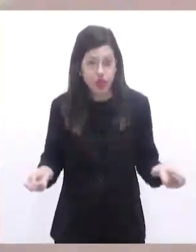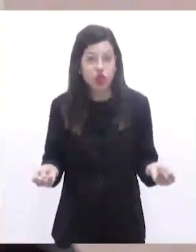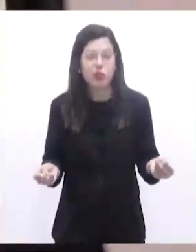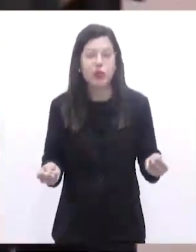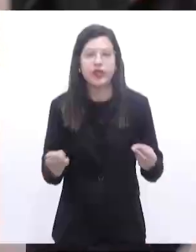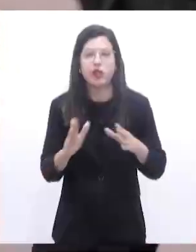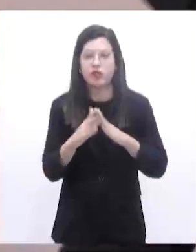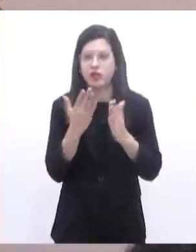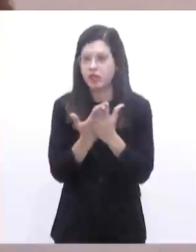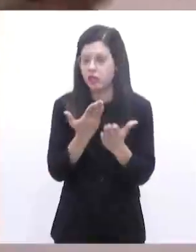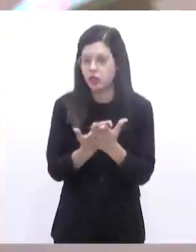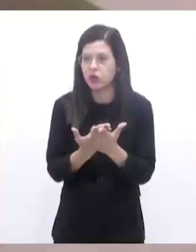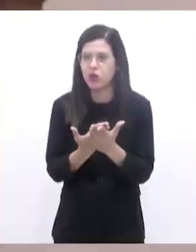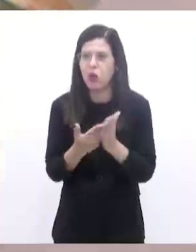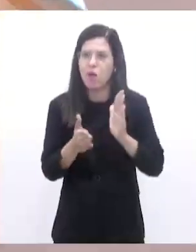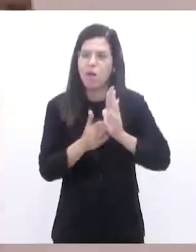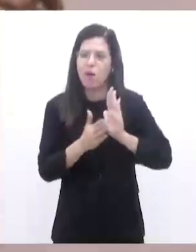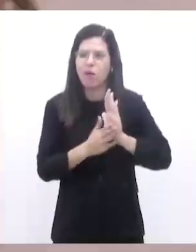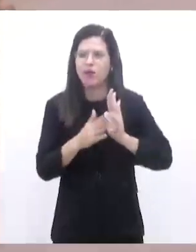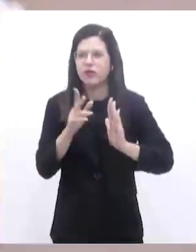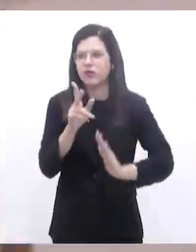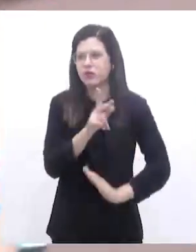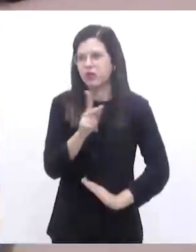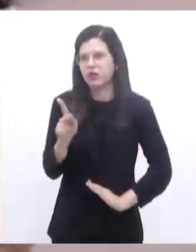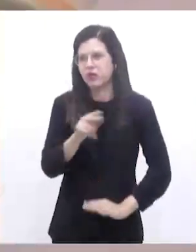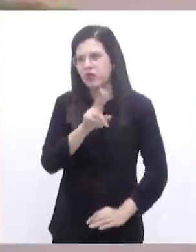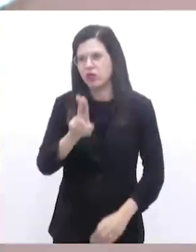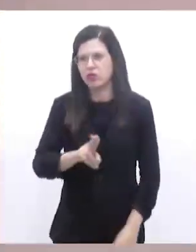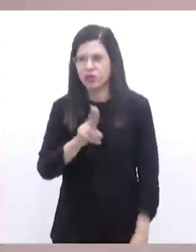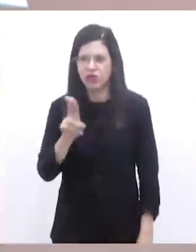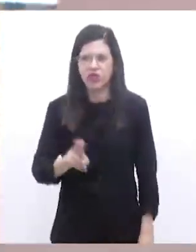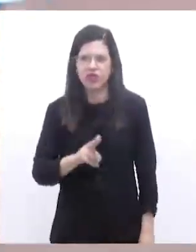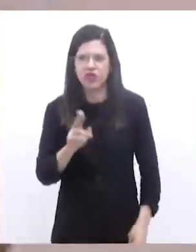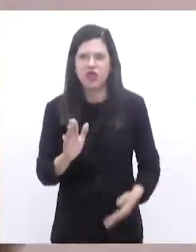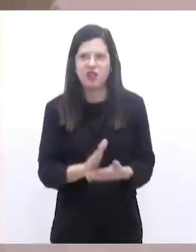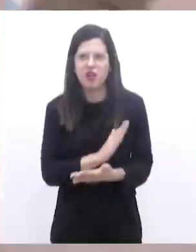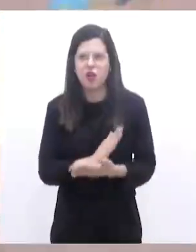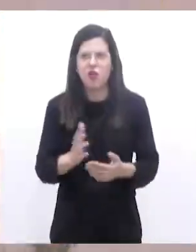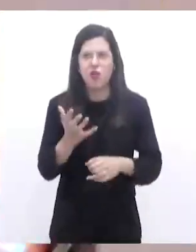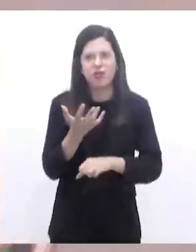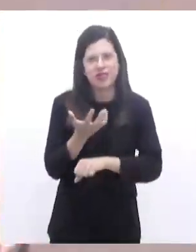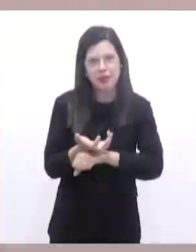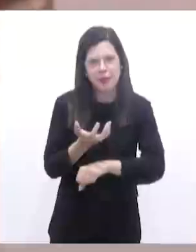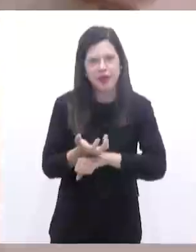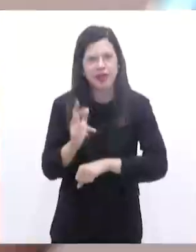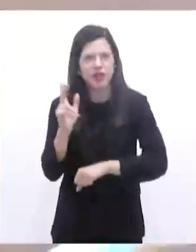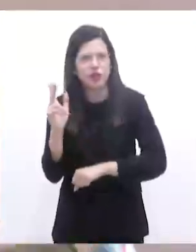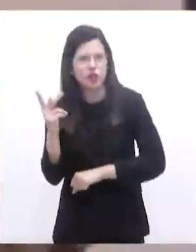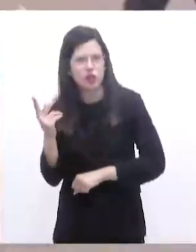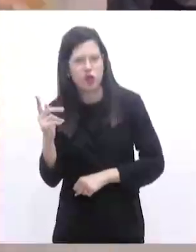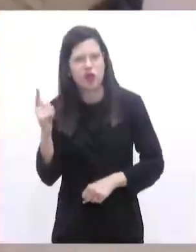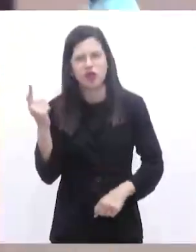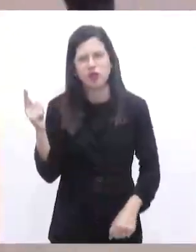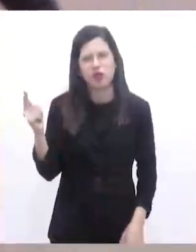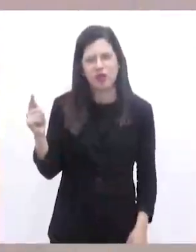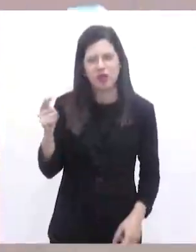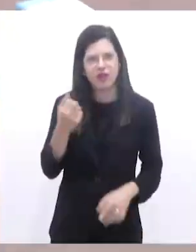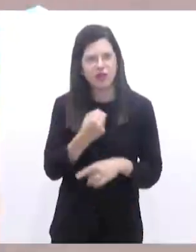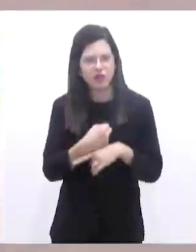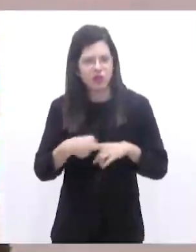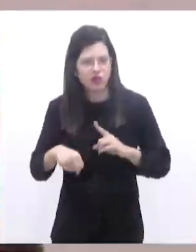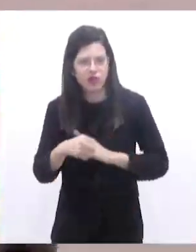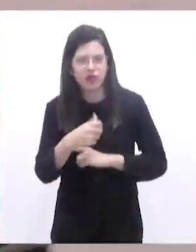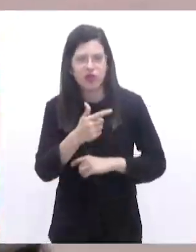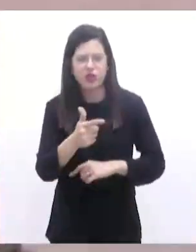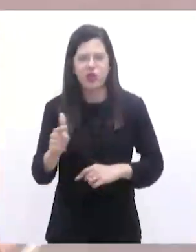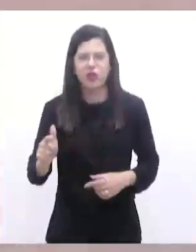escolas, propondo que os professores utilizassem isso em algumas matérias, né? Em história, em geografia, em sociologia e em muitas